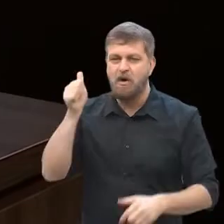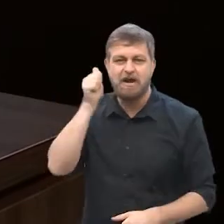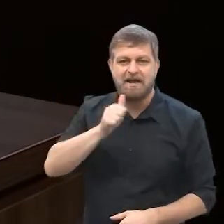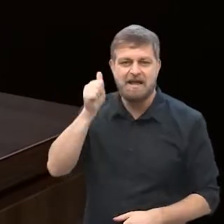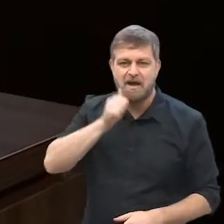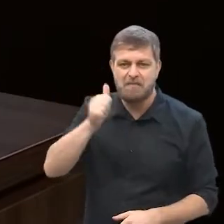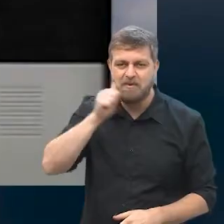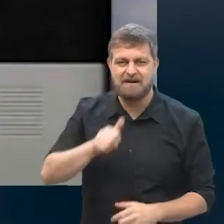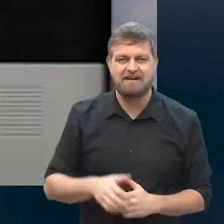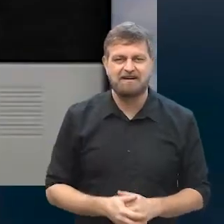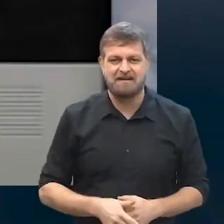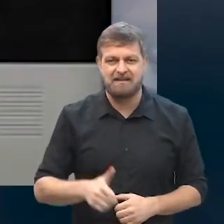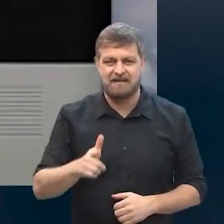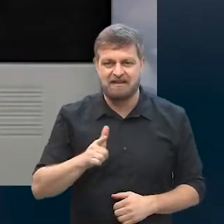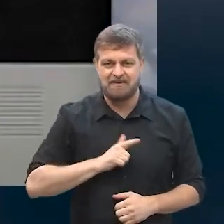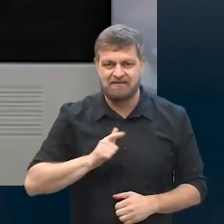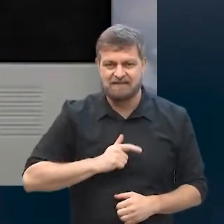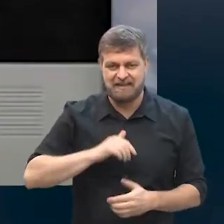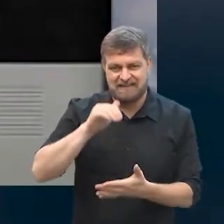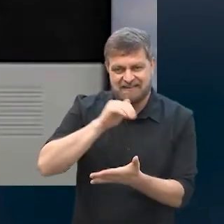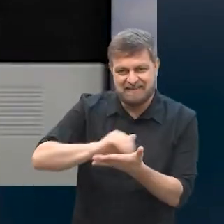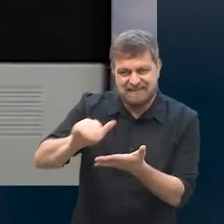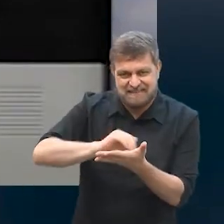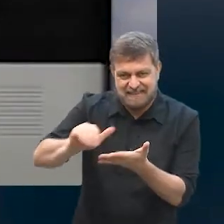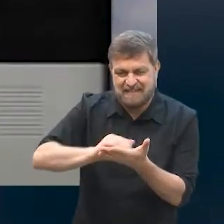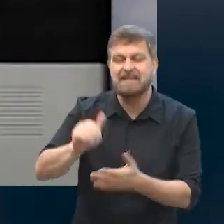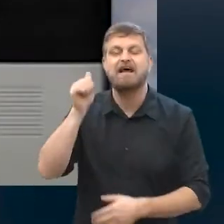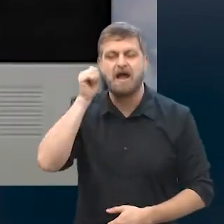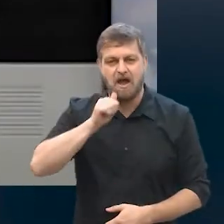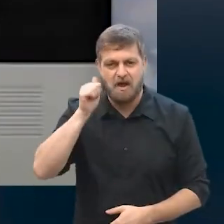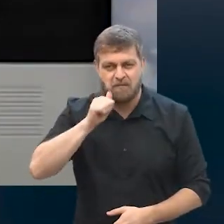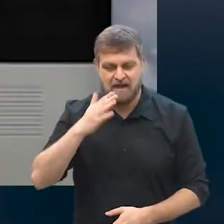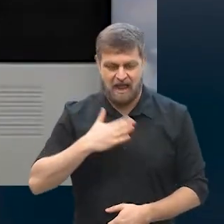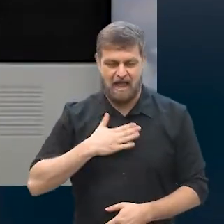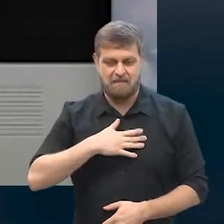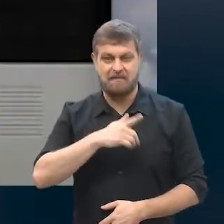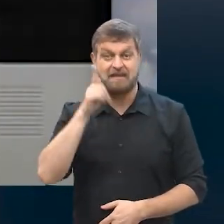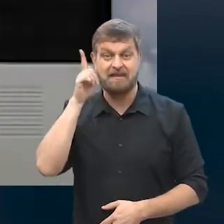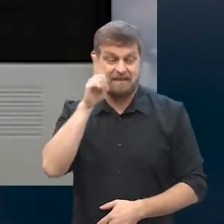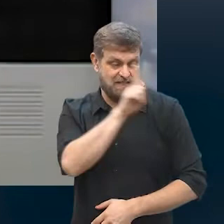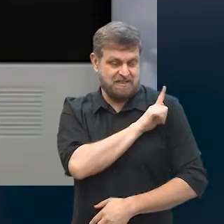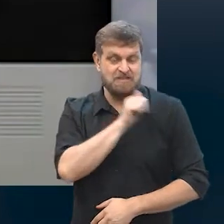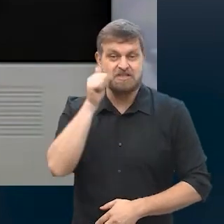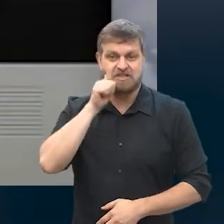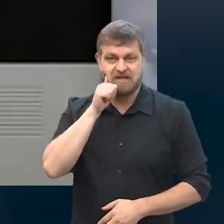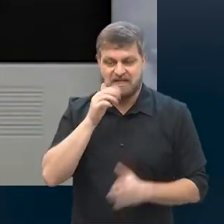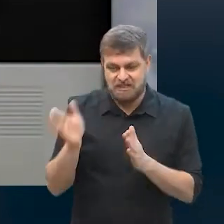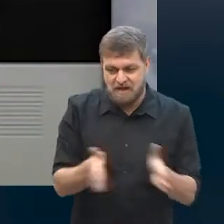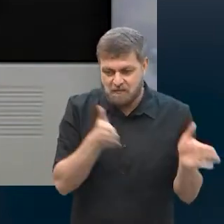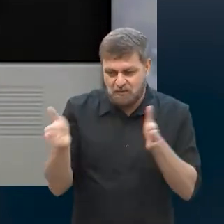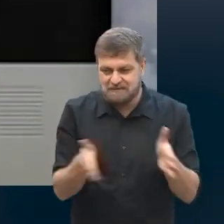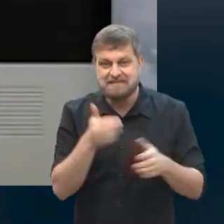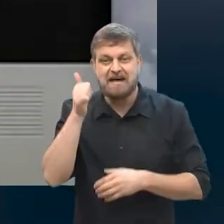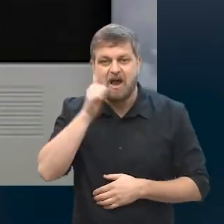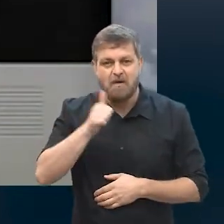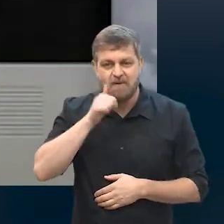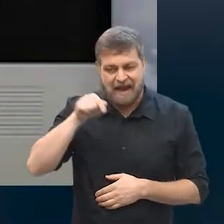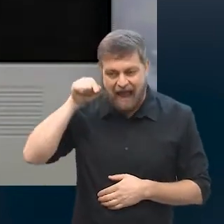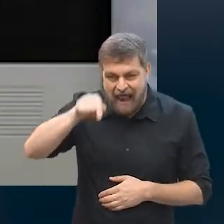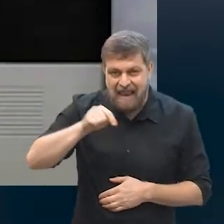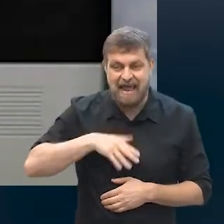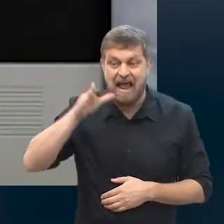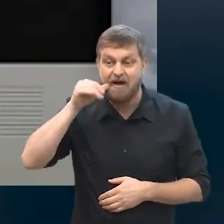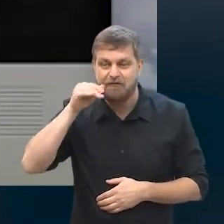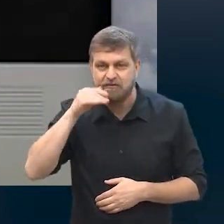tenho todo o escritório, são só mulheres. A minha gerente de produção é mulher. Na produção só